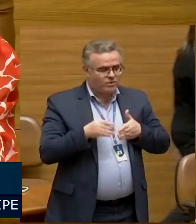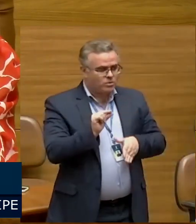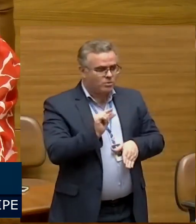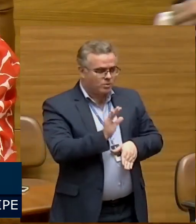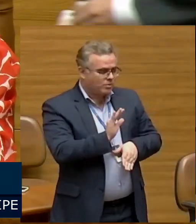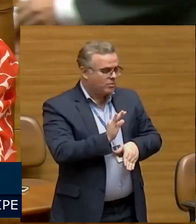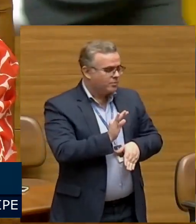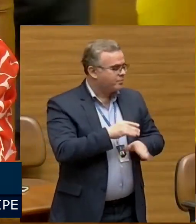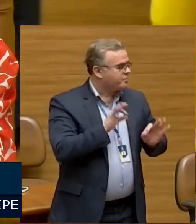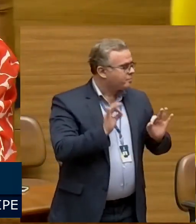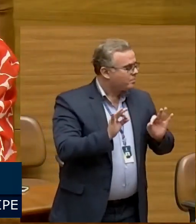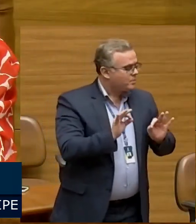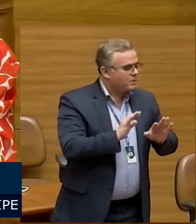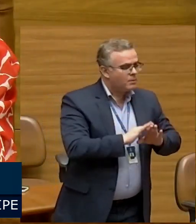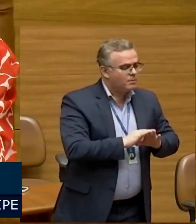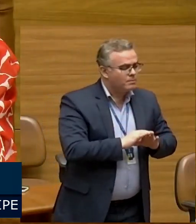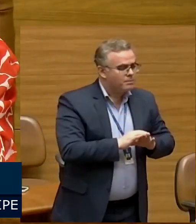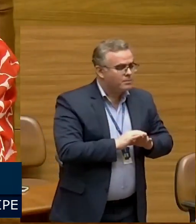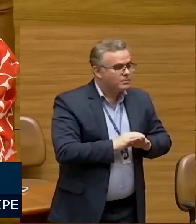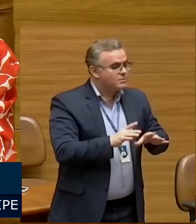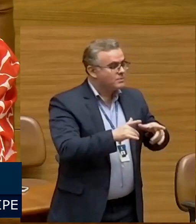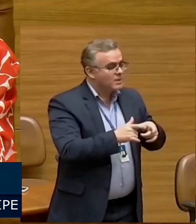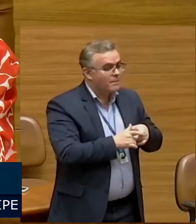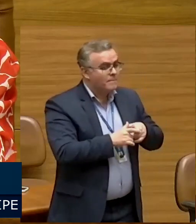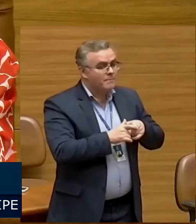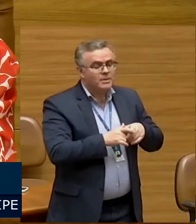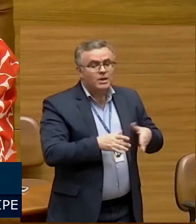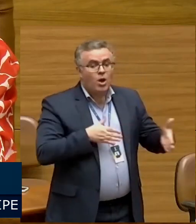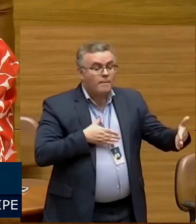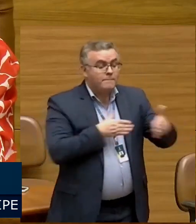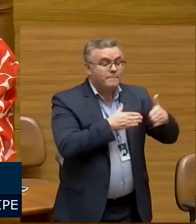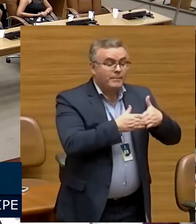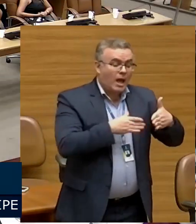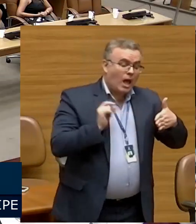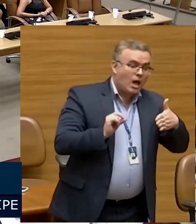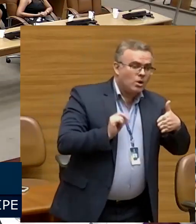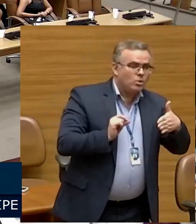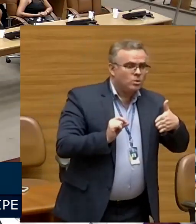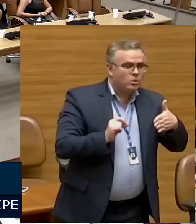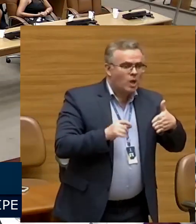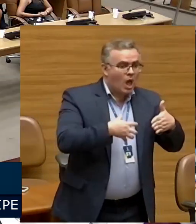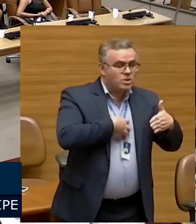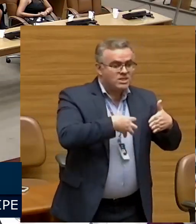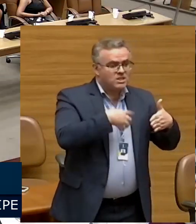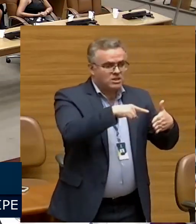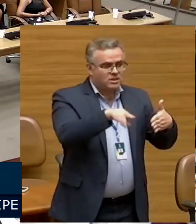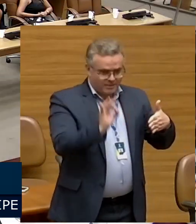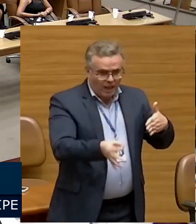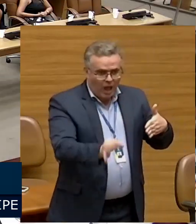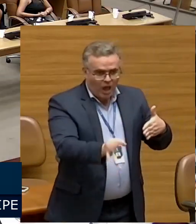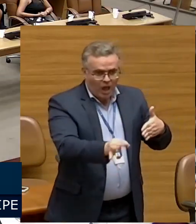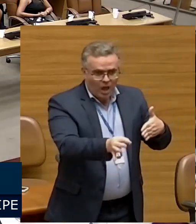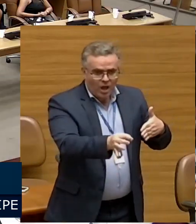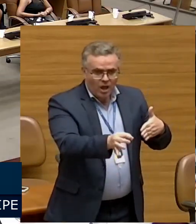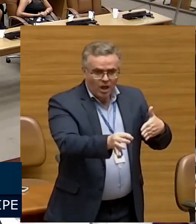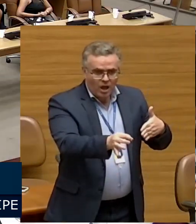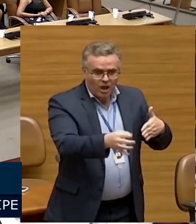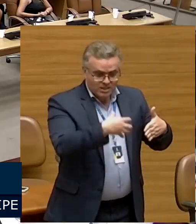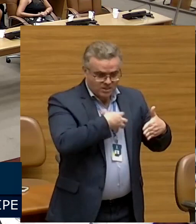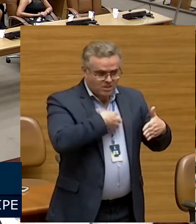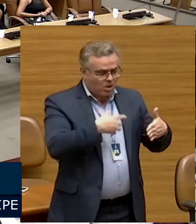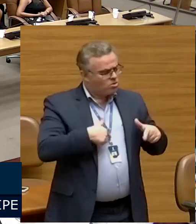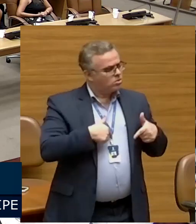Sim, que liga? Aqui. Sim. A maior barreira, Linda, é a atitudinal. Não é verdade, gente? Sim. Não